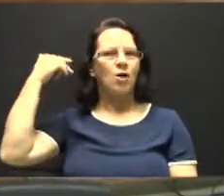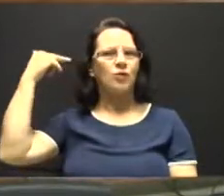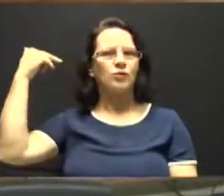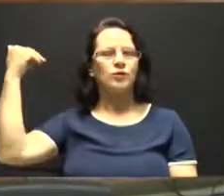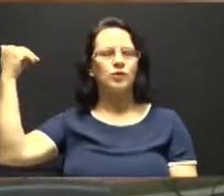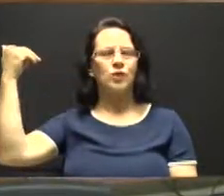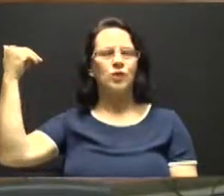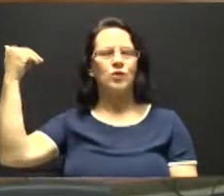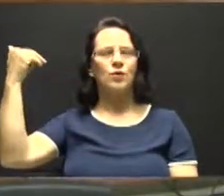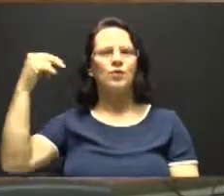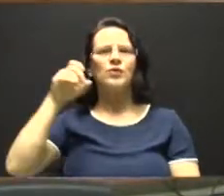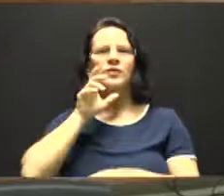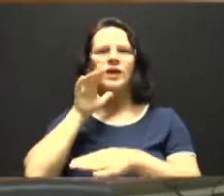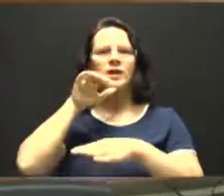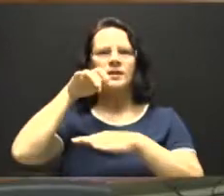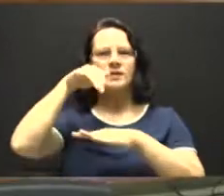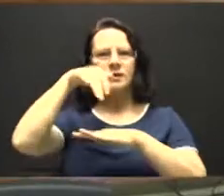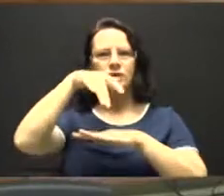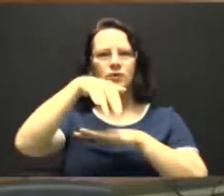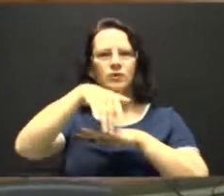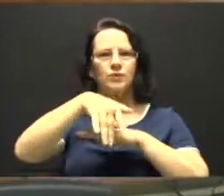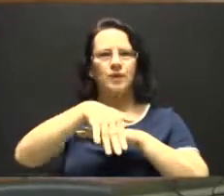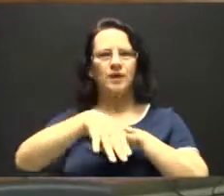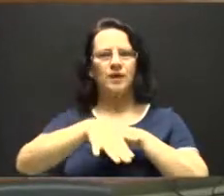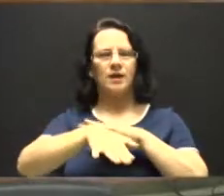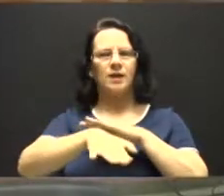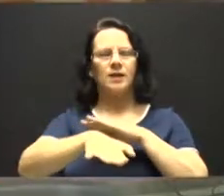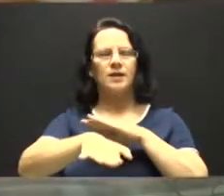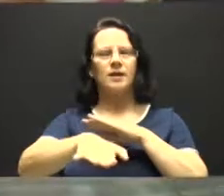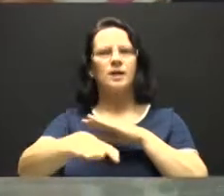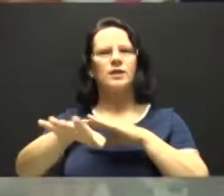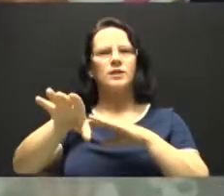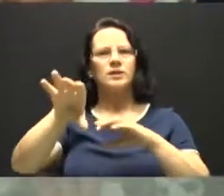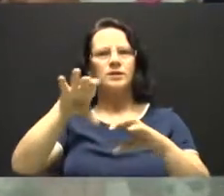11 esse é o choro